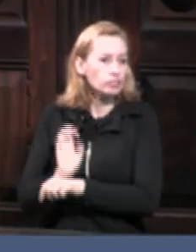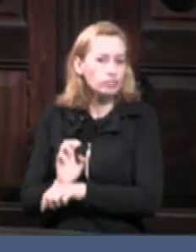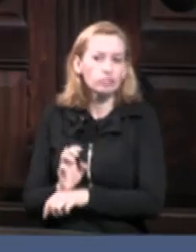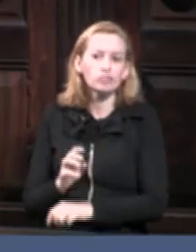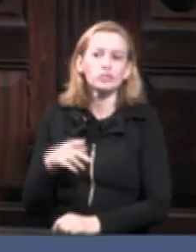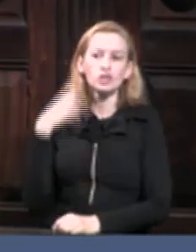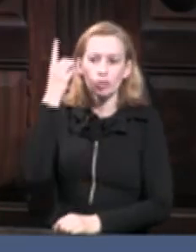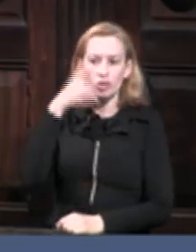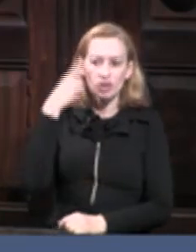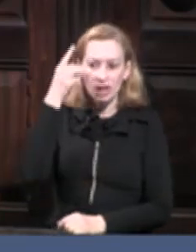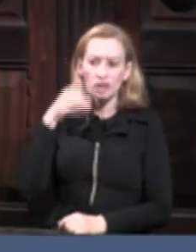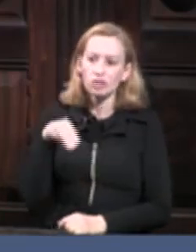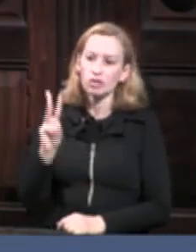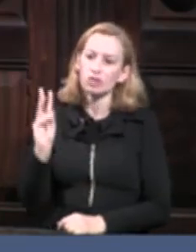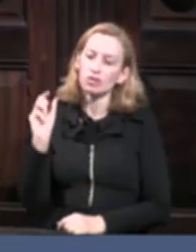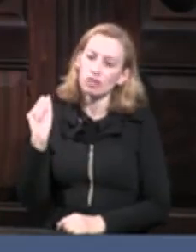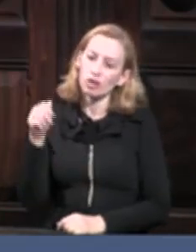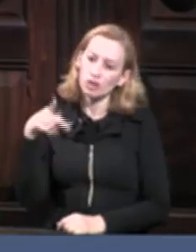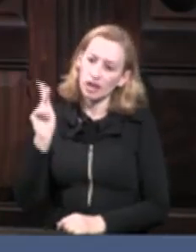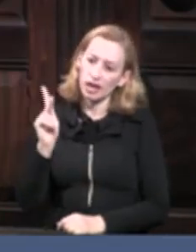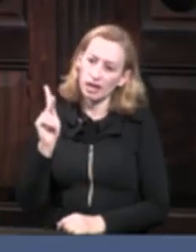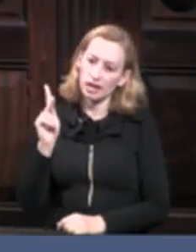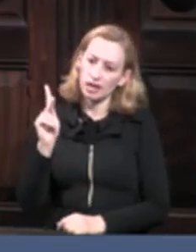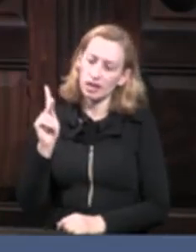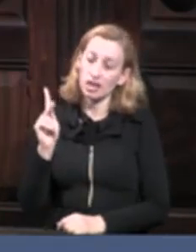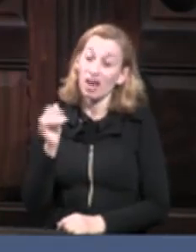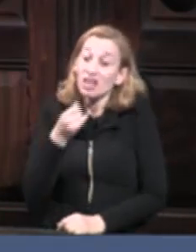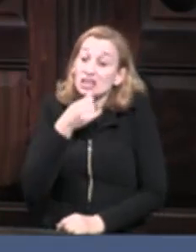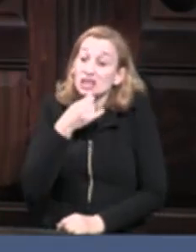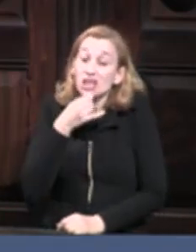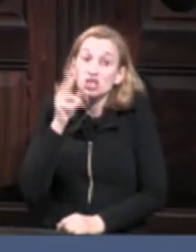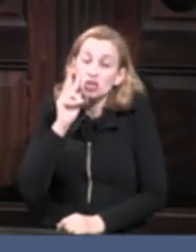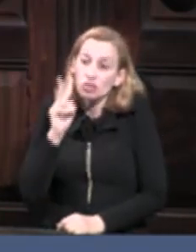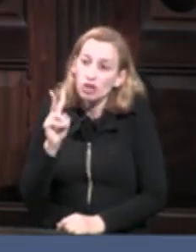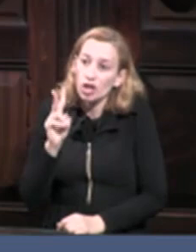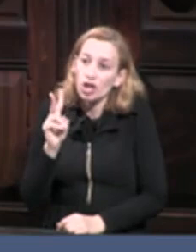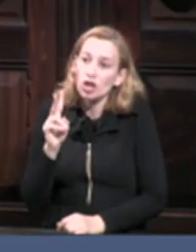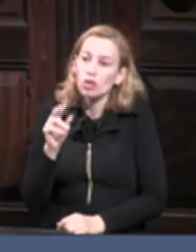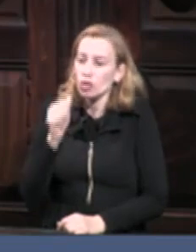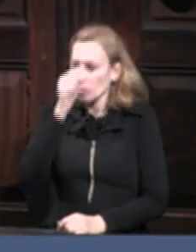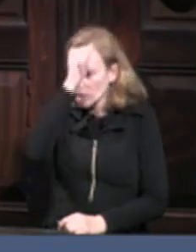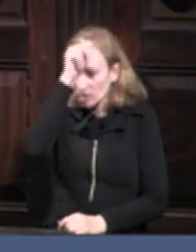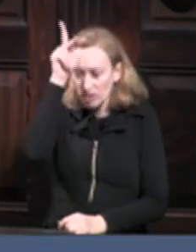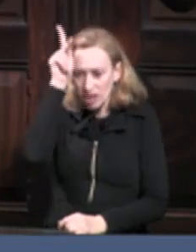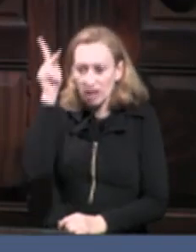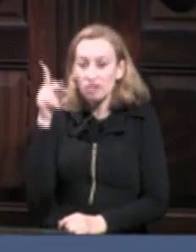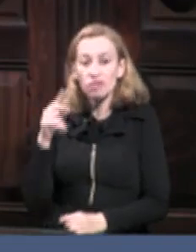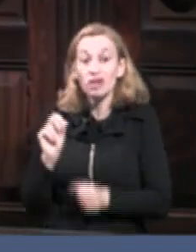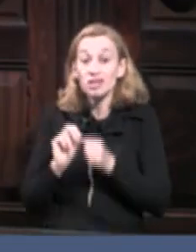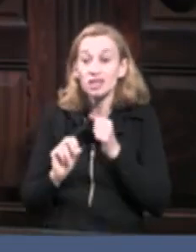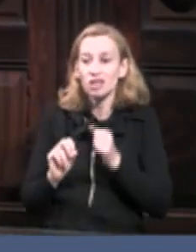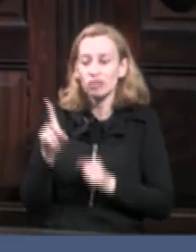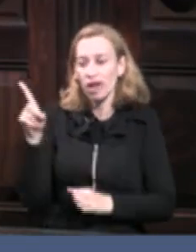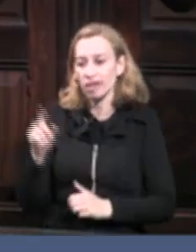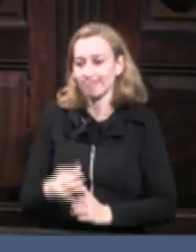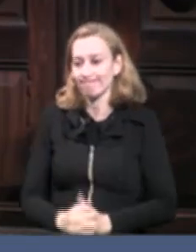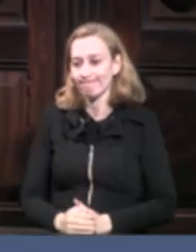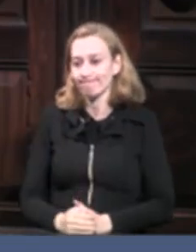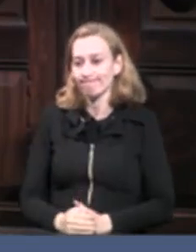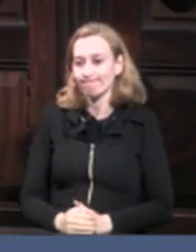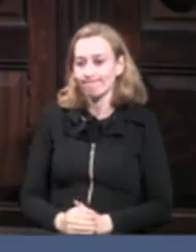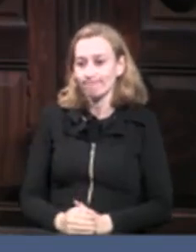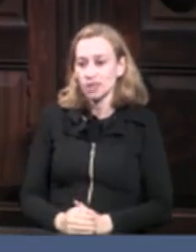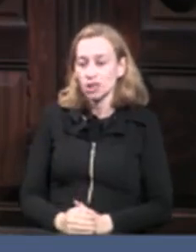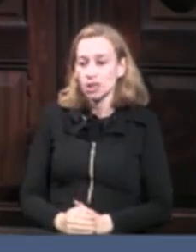Valdec, é muito triste ver o que a Enel está fazendo com esses produtores rurais. Cobrar